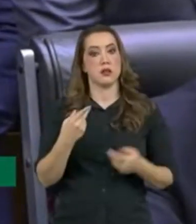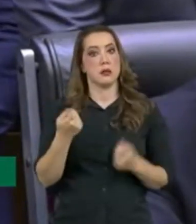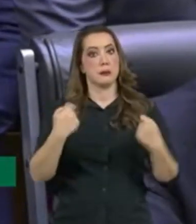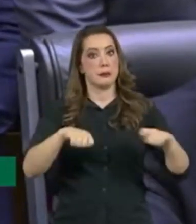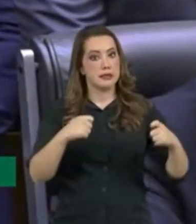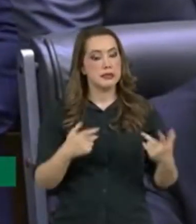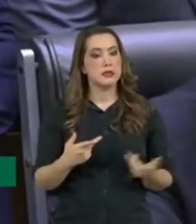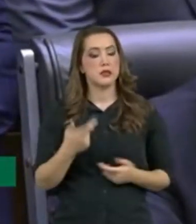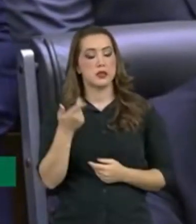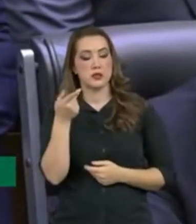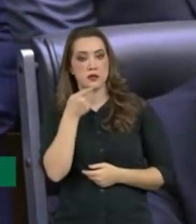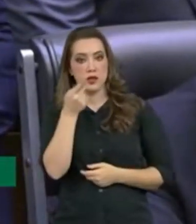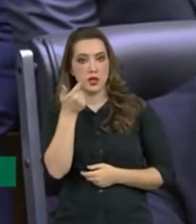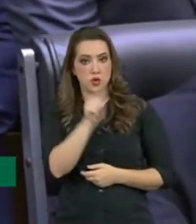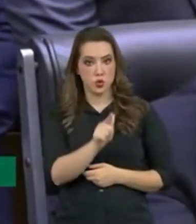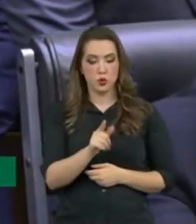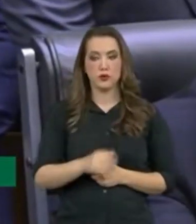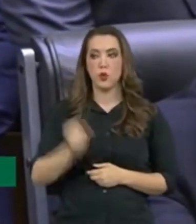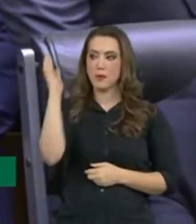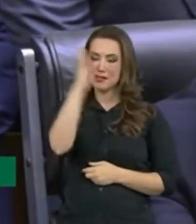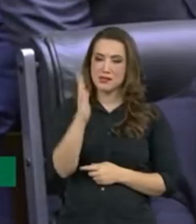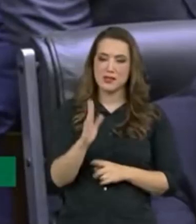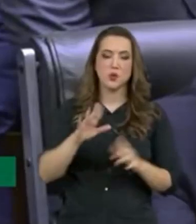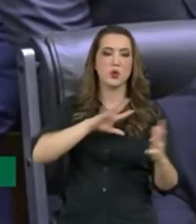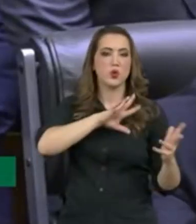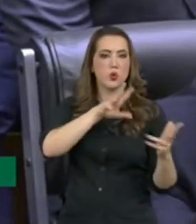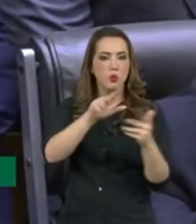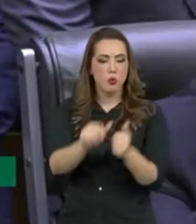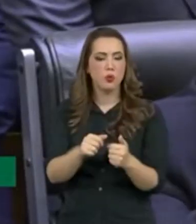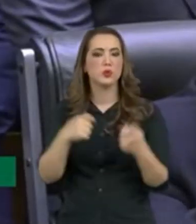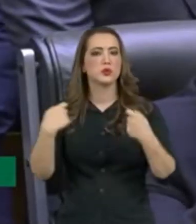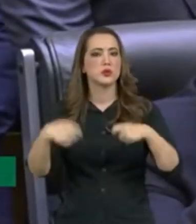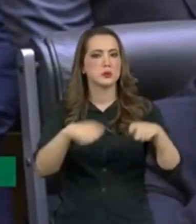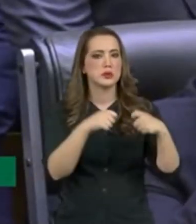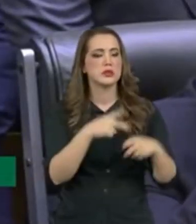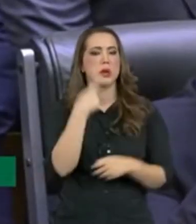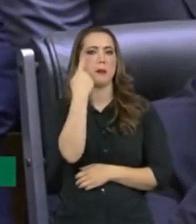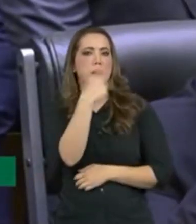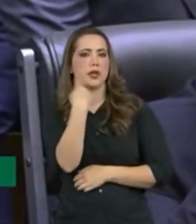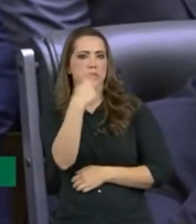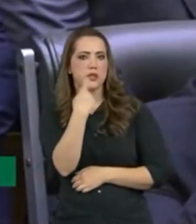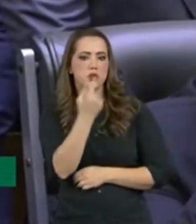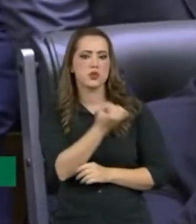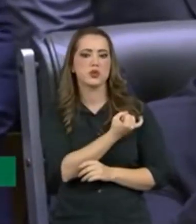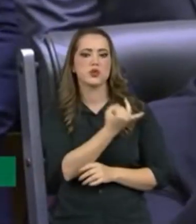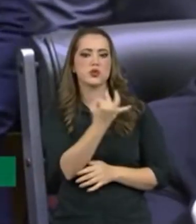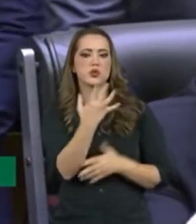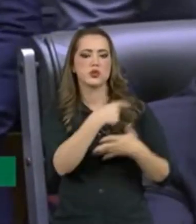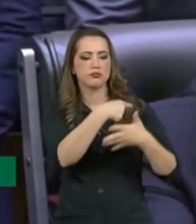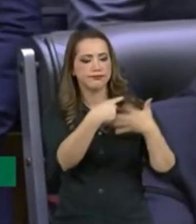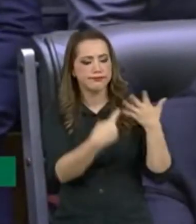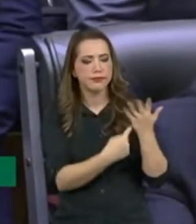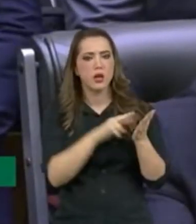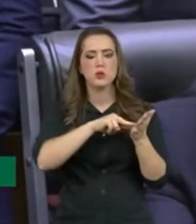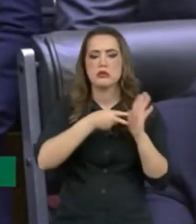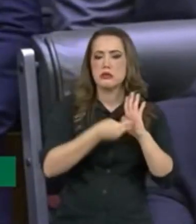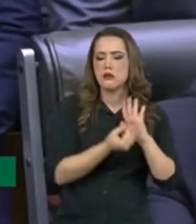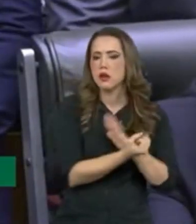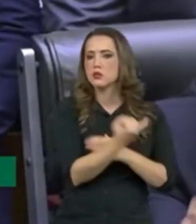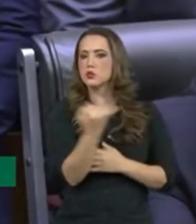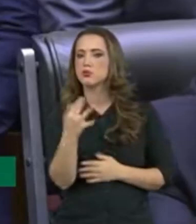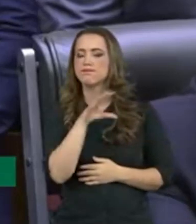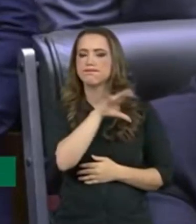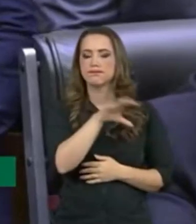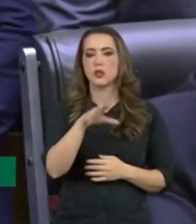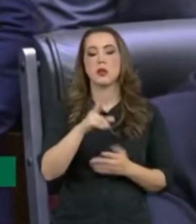Reafirmo para o Brasil e para o mundo a convicção de que a política, em seus mais elevados sentidos, e apesar